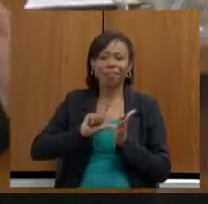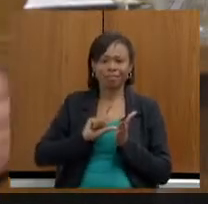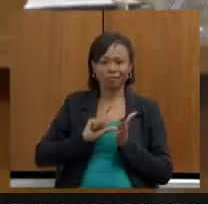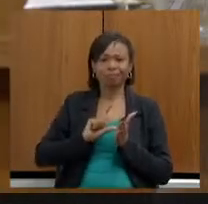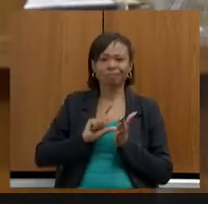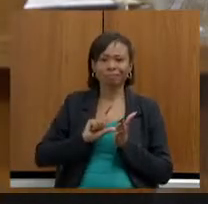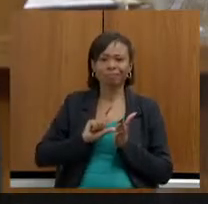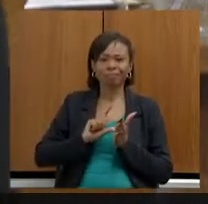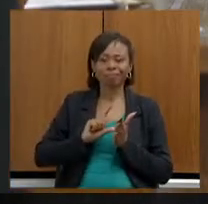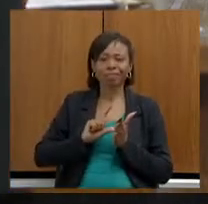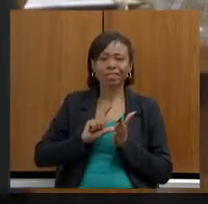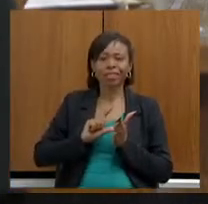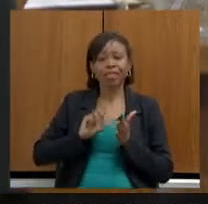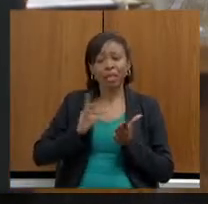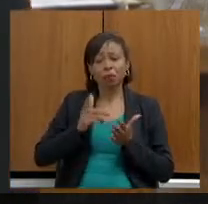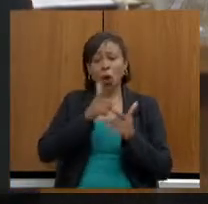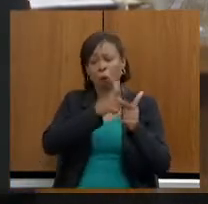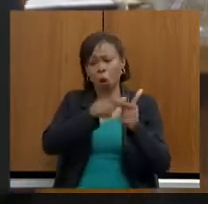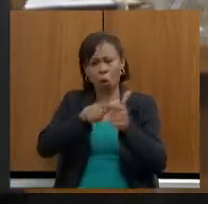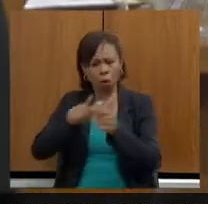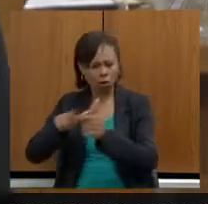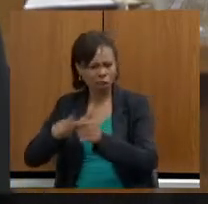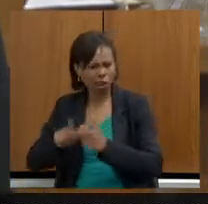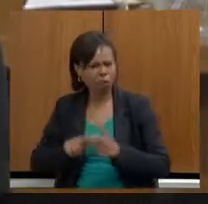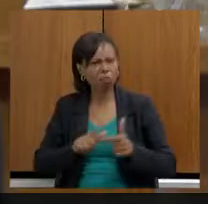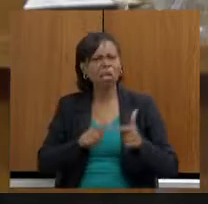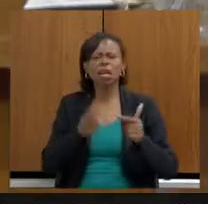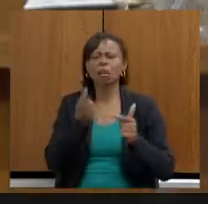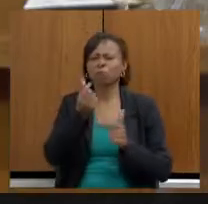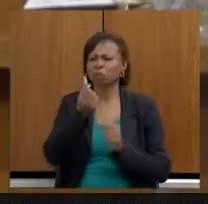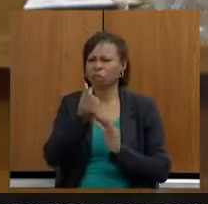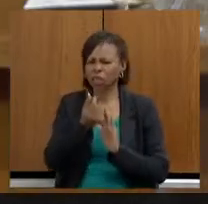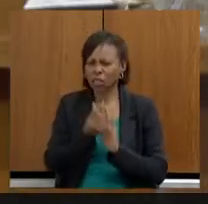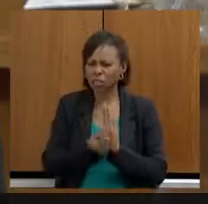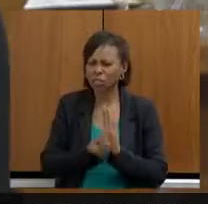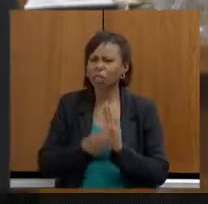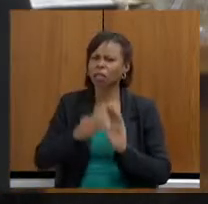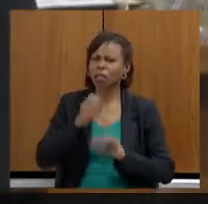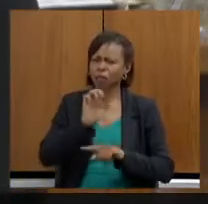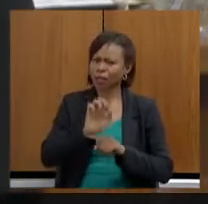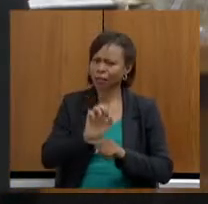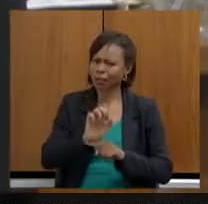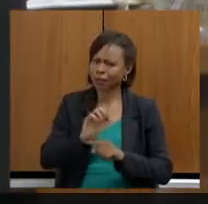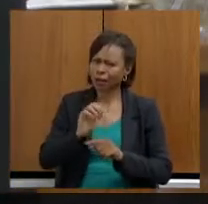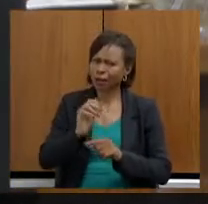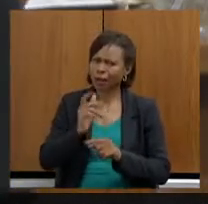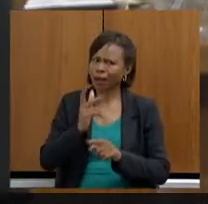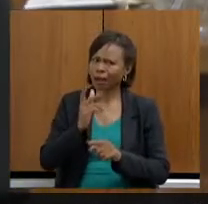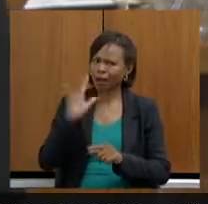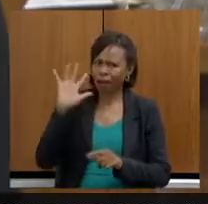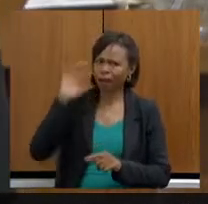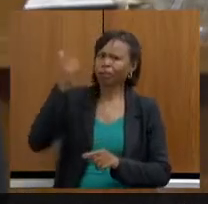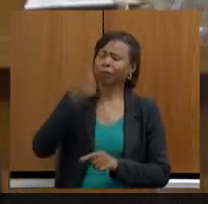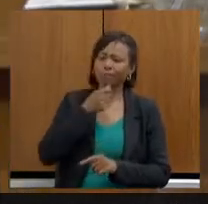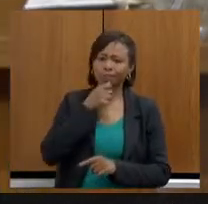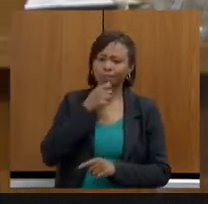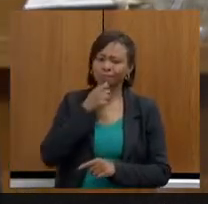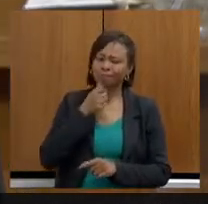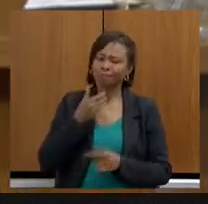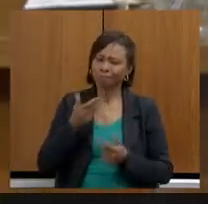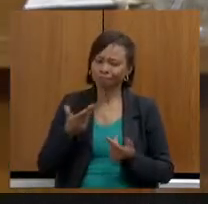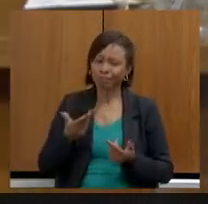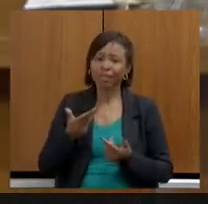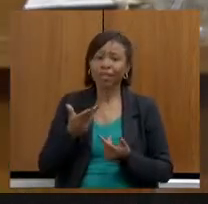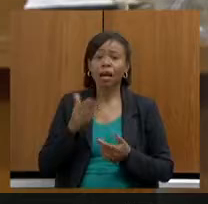com toda a situação de fragilidade financeira do estado que não foi superada né se por um lado a gente tem uma